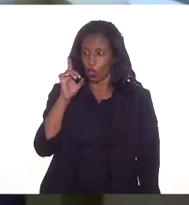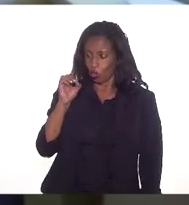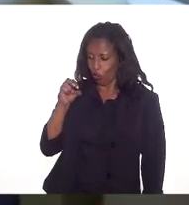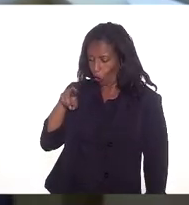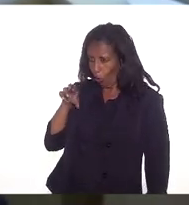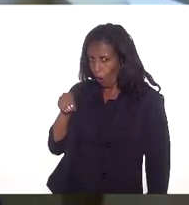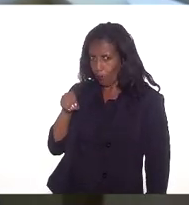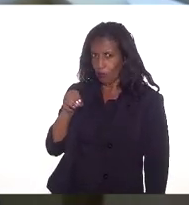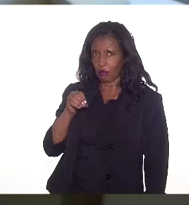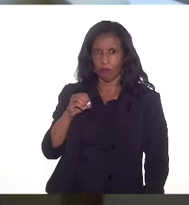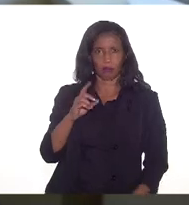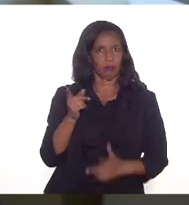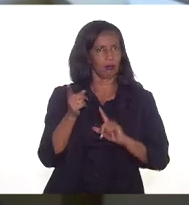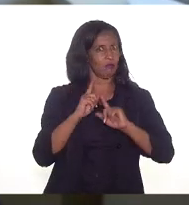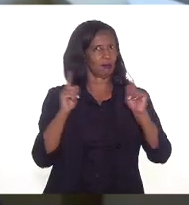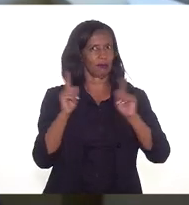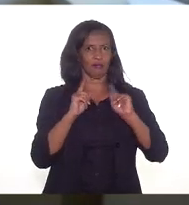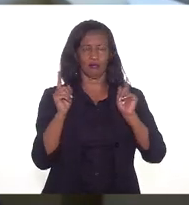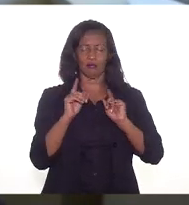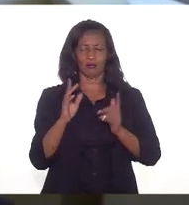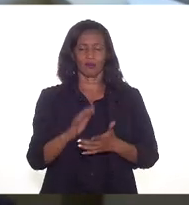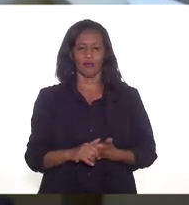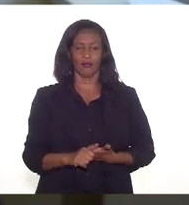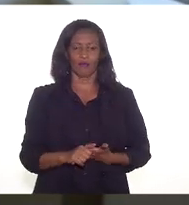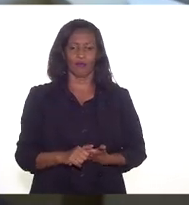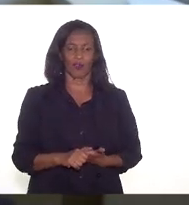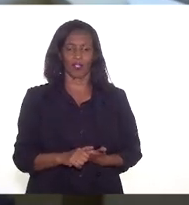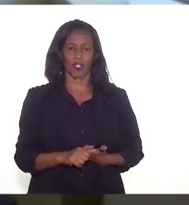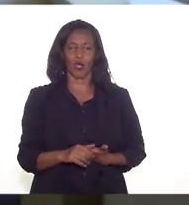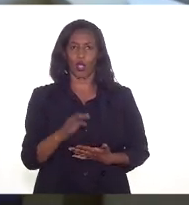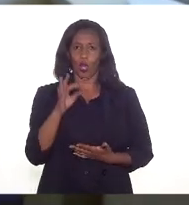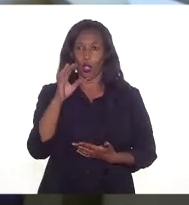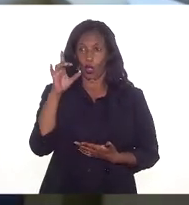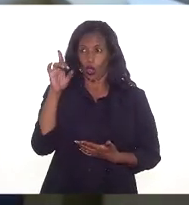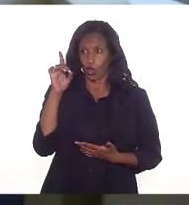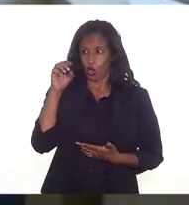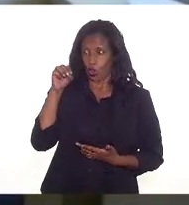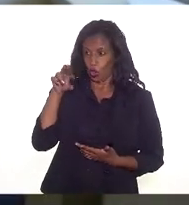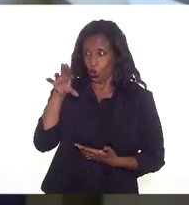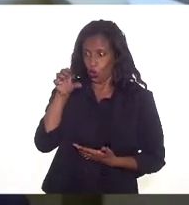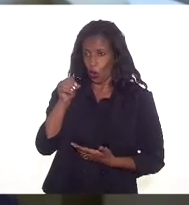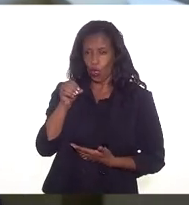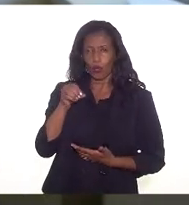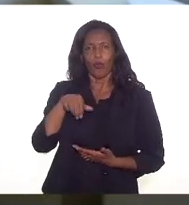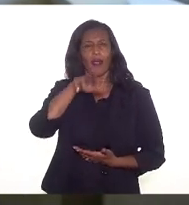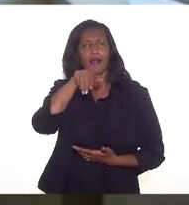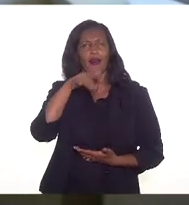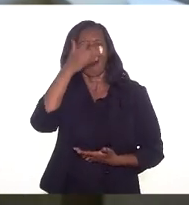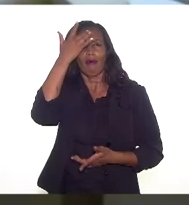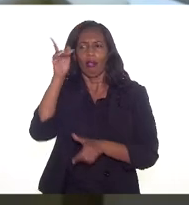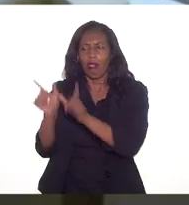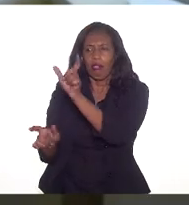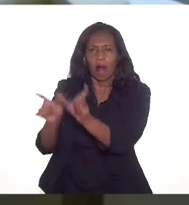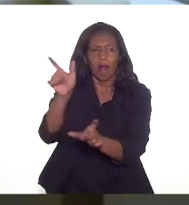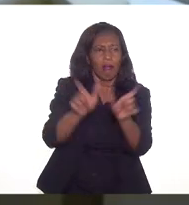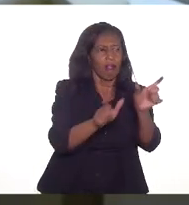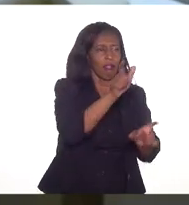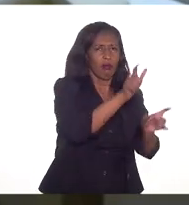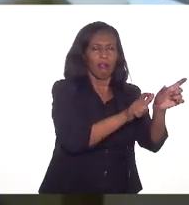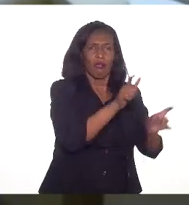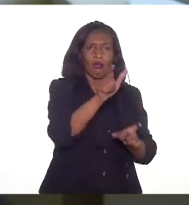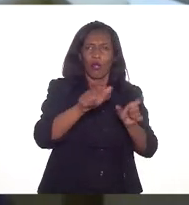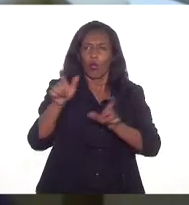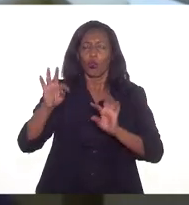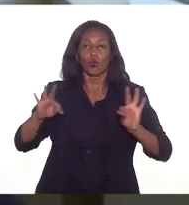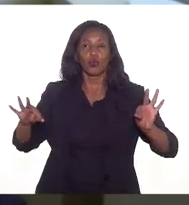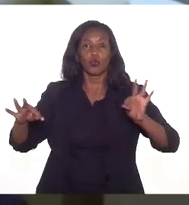Tesouro. O dono disso, do Tesouro, é o contribuinte. E são copartícipes